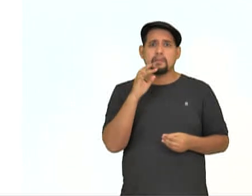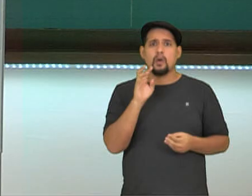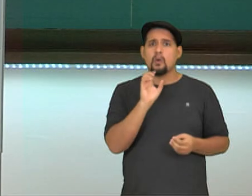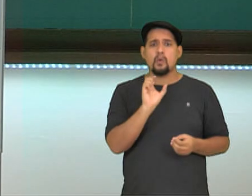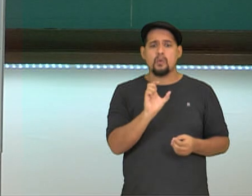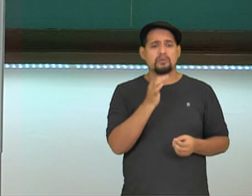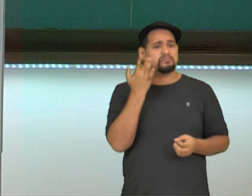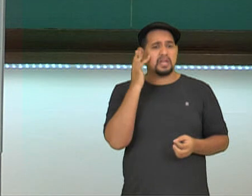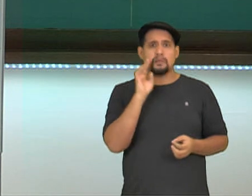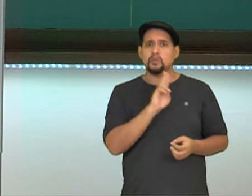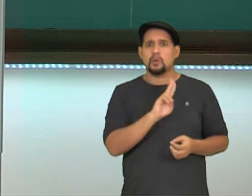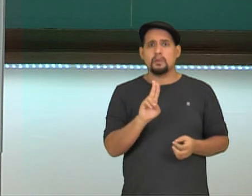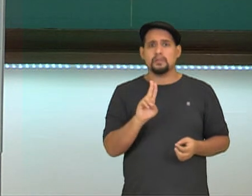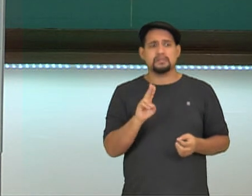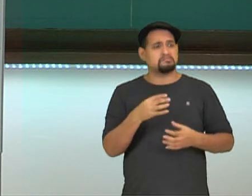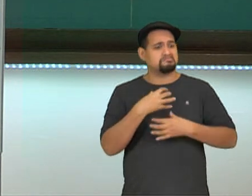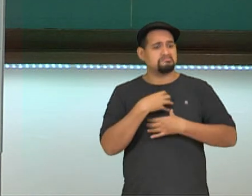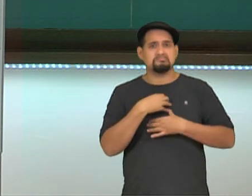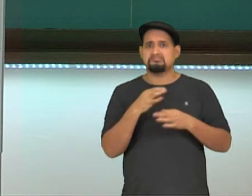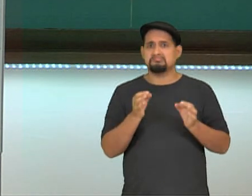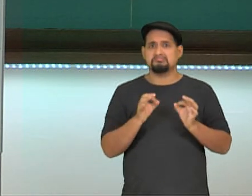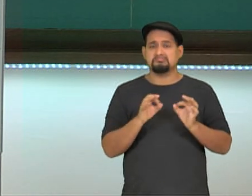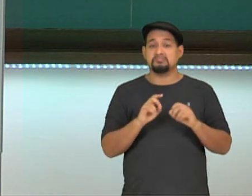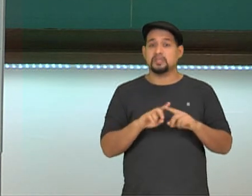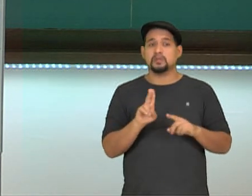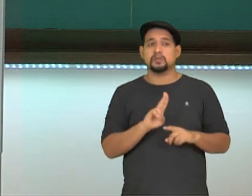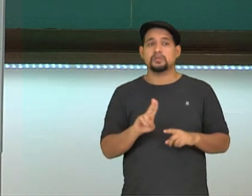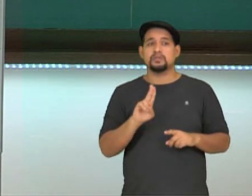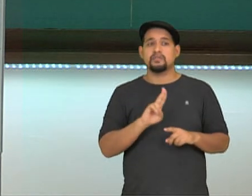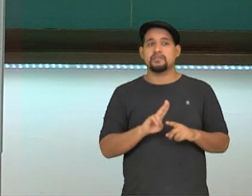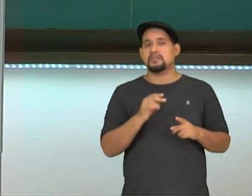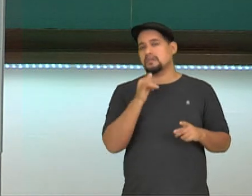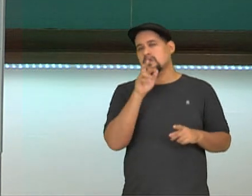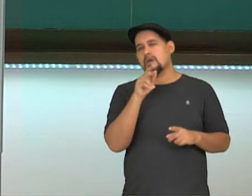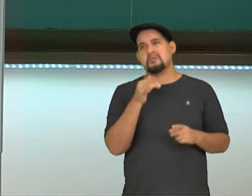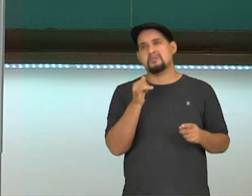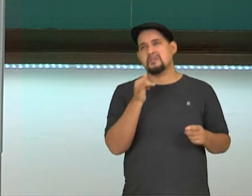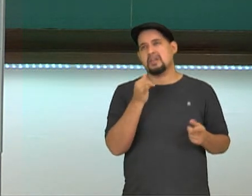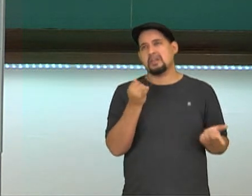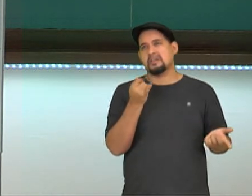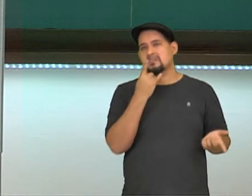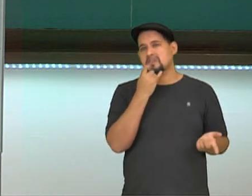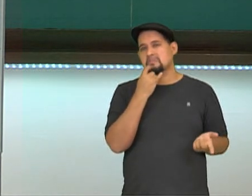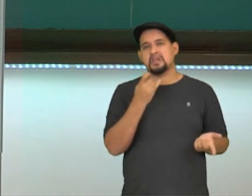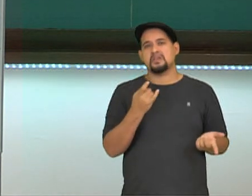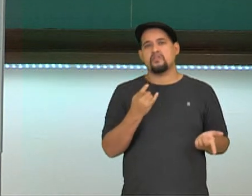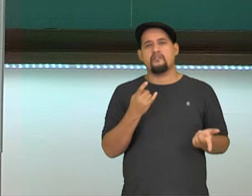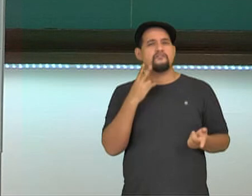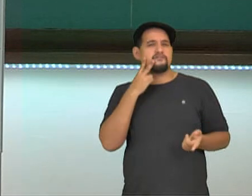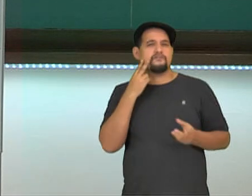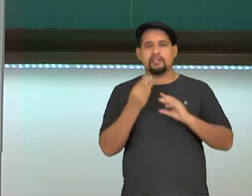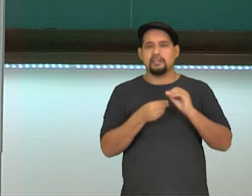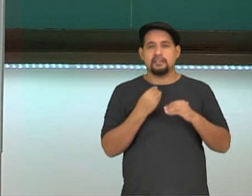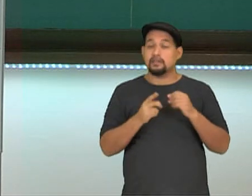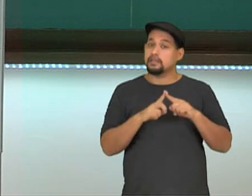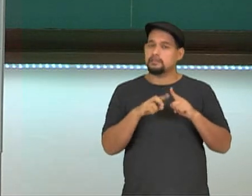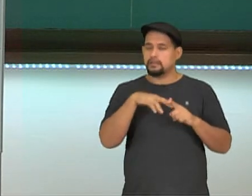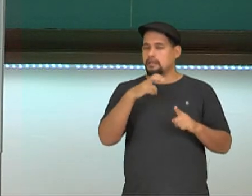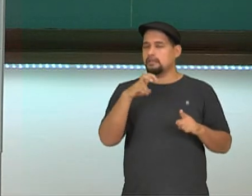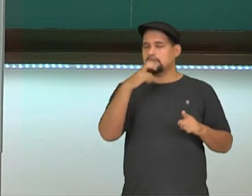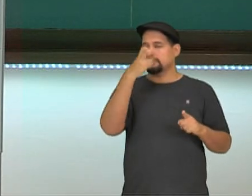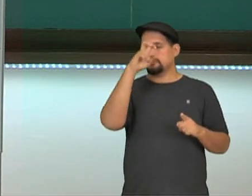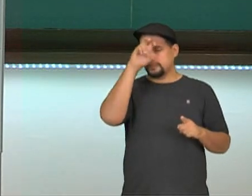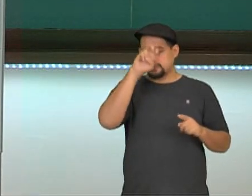eles não deram nome e não tinham uma sensação para ele. Então eles chamavam isso de vermelho vinho, você vê. E depois, quando o egípcio veio e fez essa